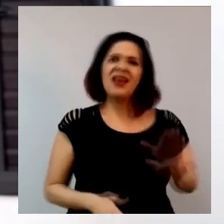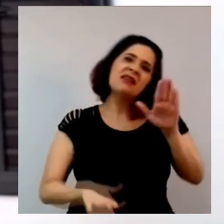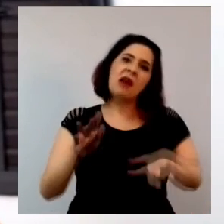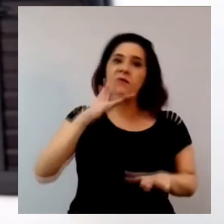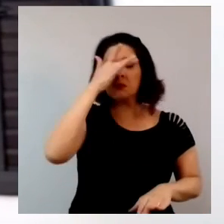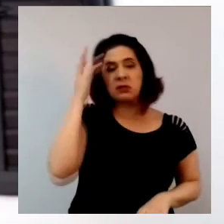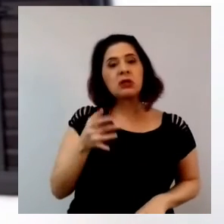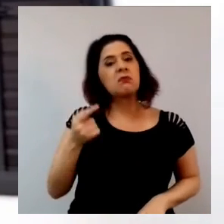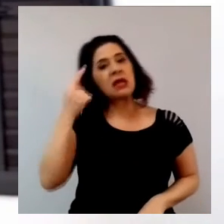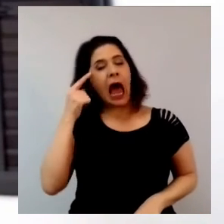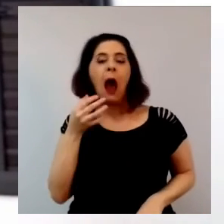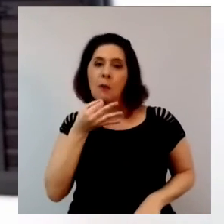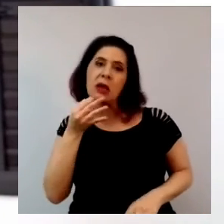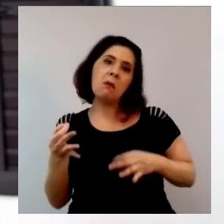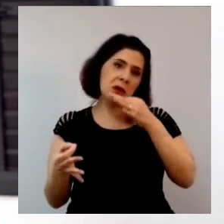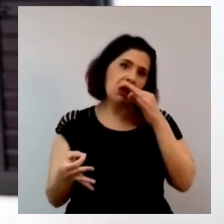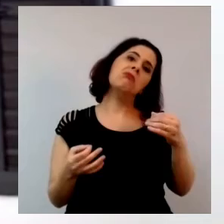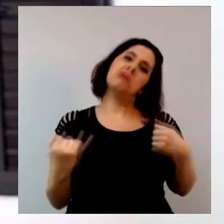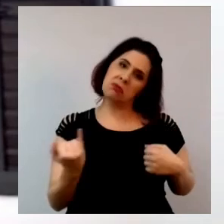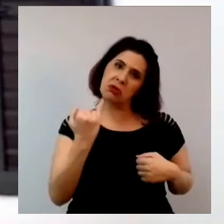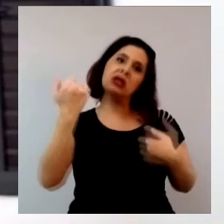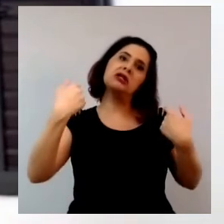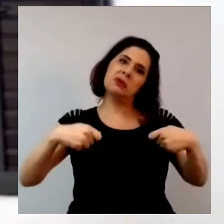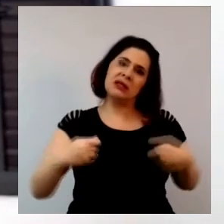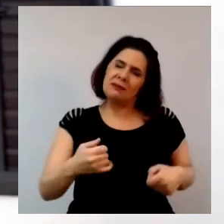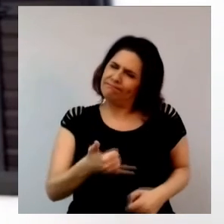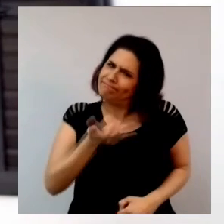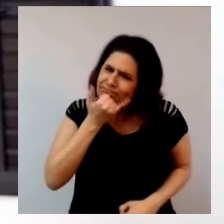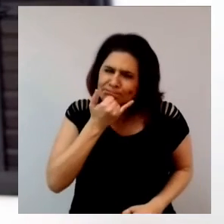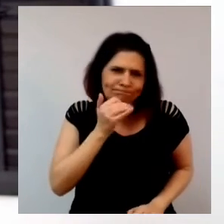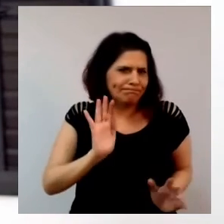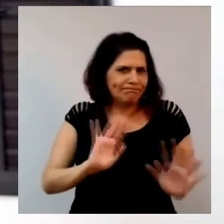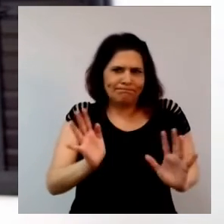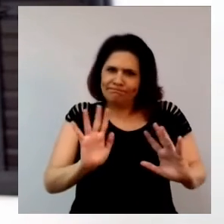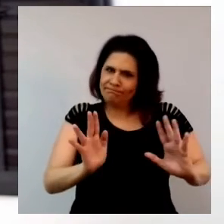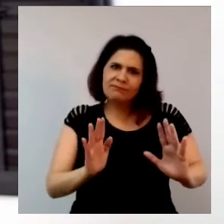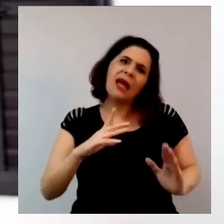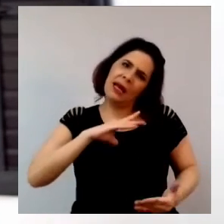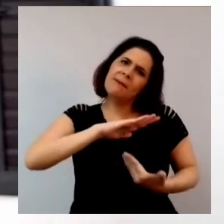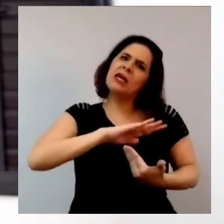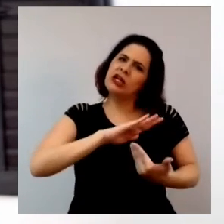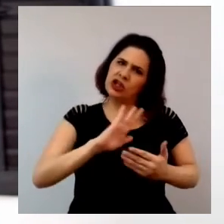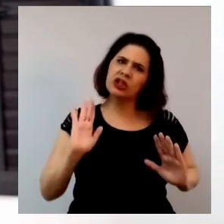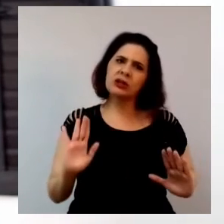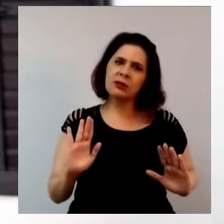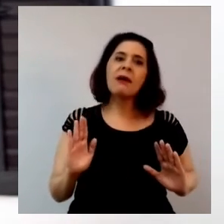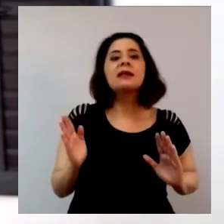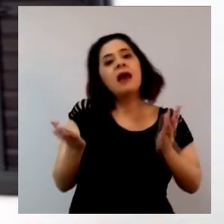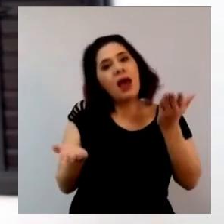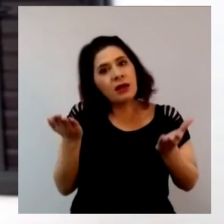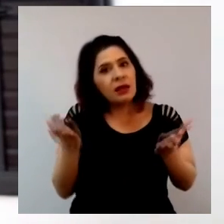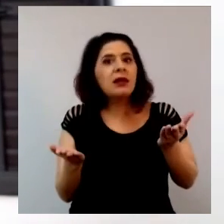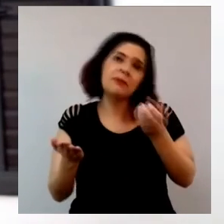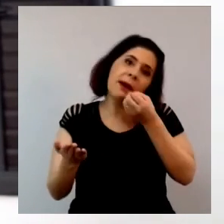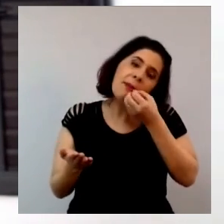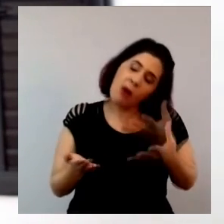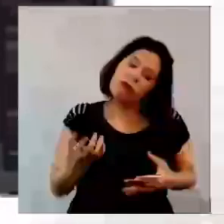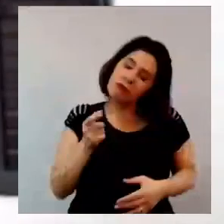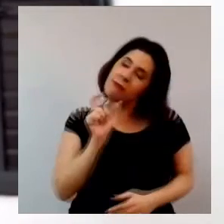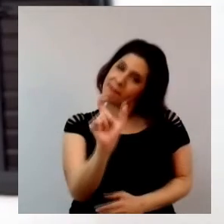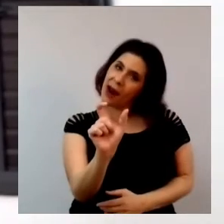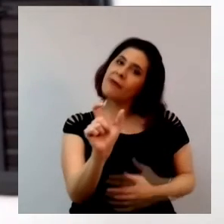medida, possa ser uma discussão válida. Eu acho que tem um limite, mas eu acho que essa palavra do equilíbrio é uma palavra que cai bem nesse contexto que a gente